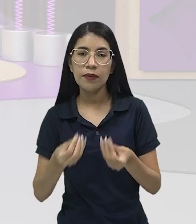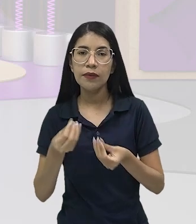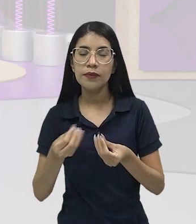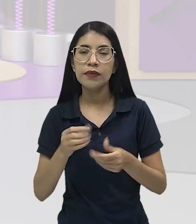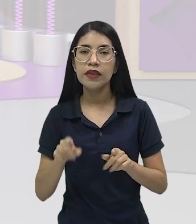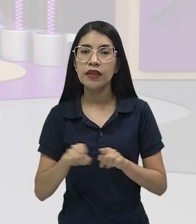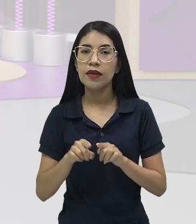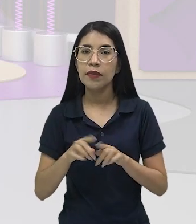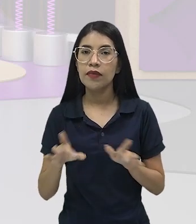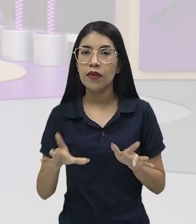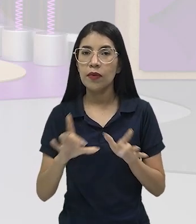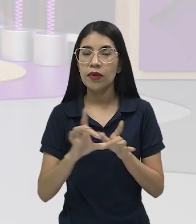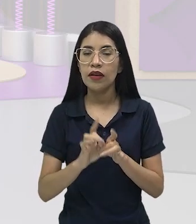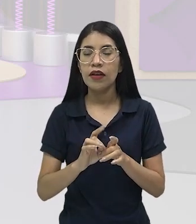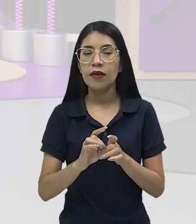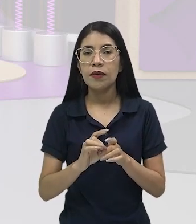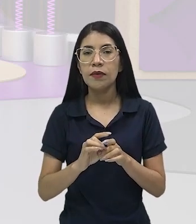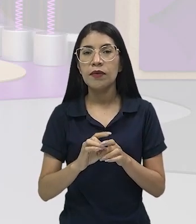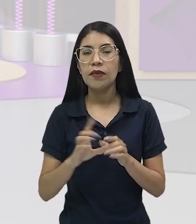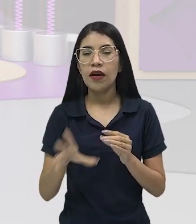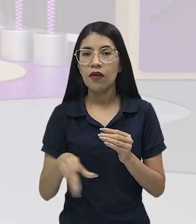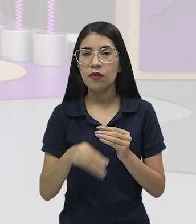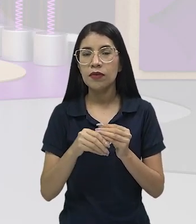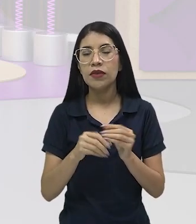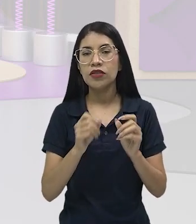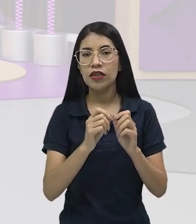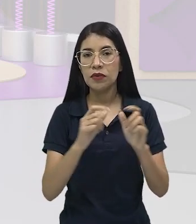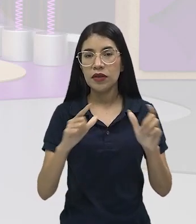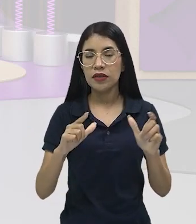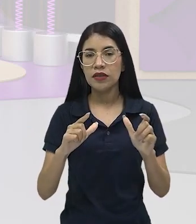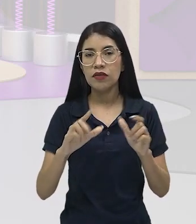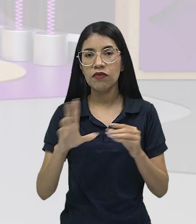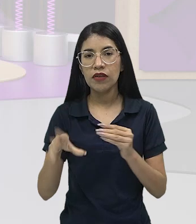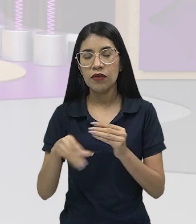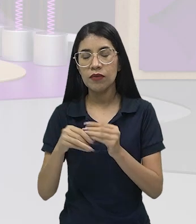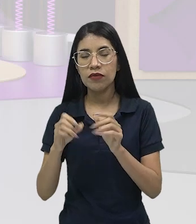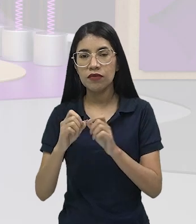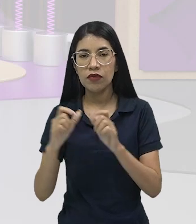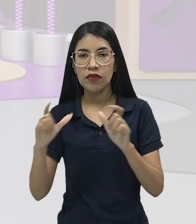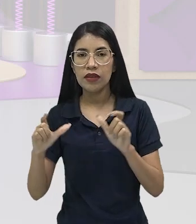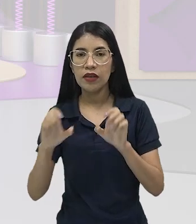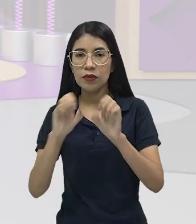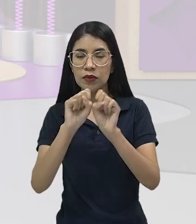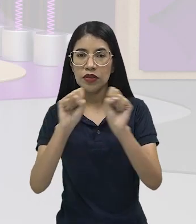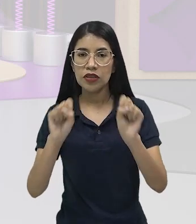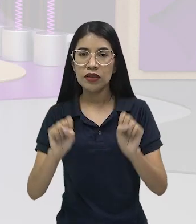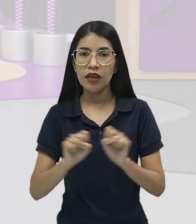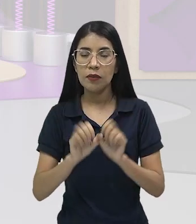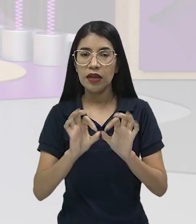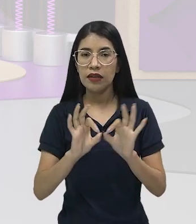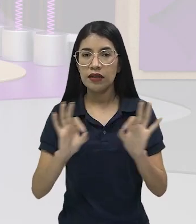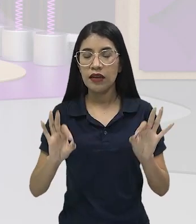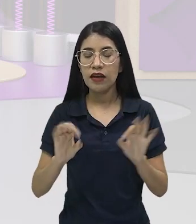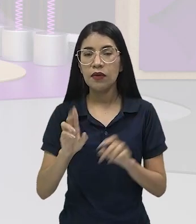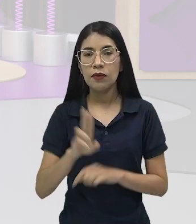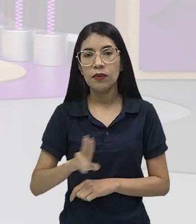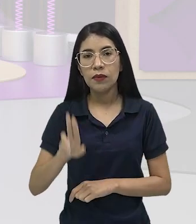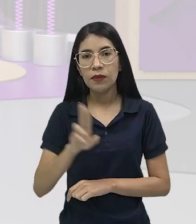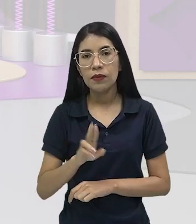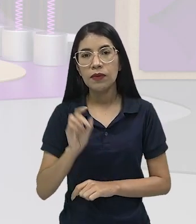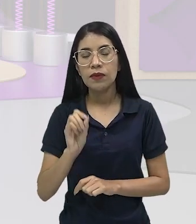a junção de duas ou mais equações lineares, nós vamos ter um sistema linear, utilizando o quê?